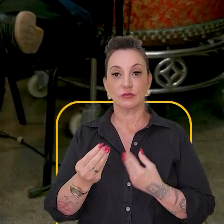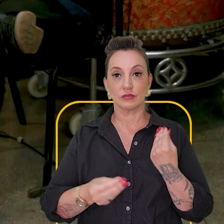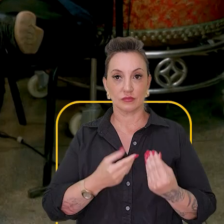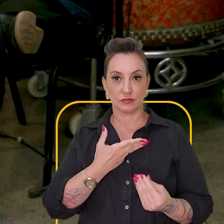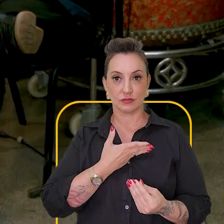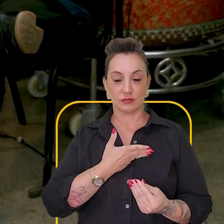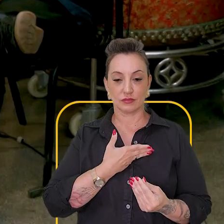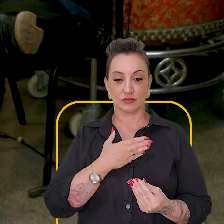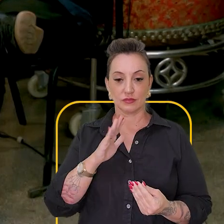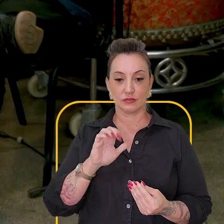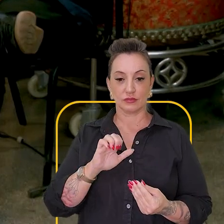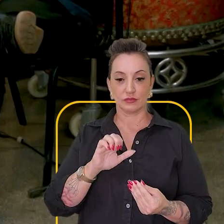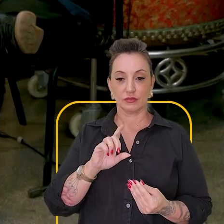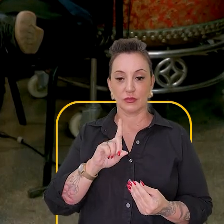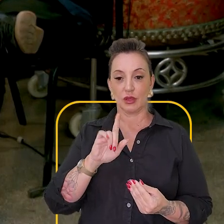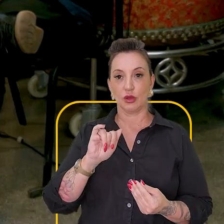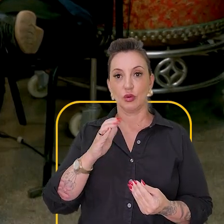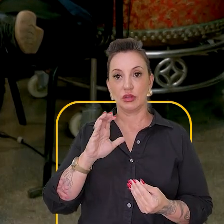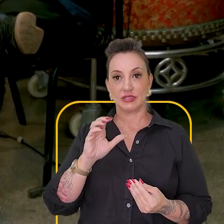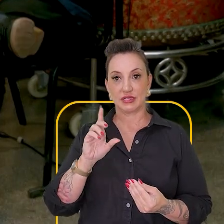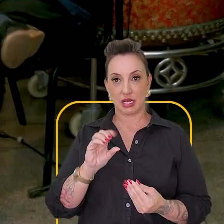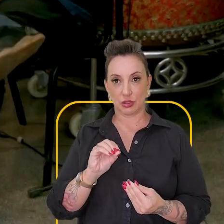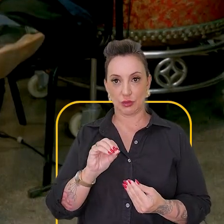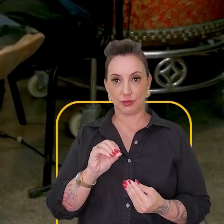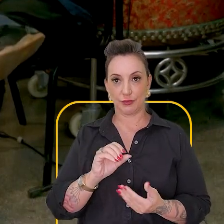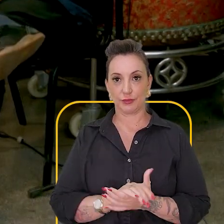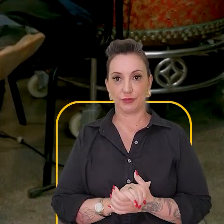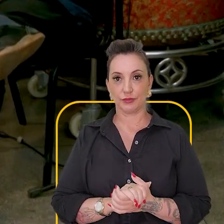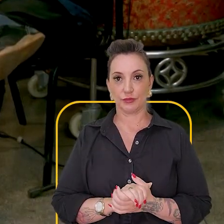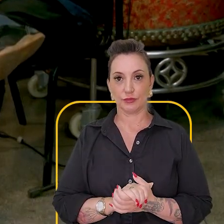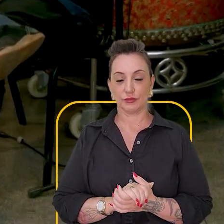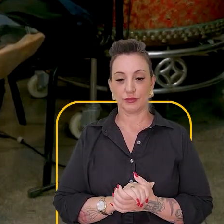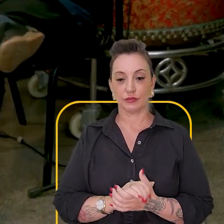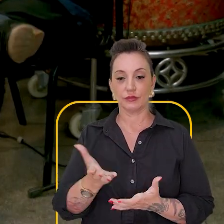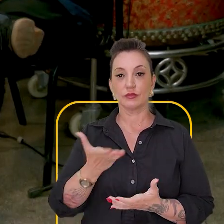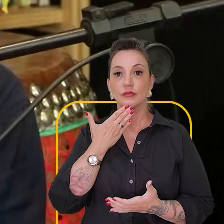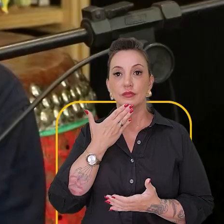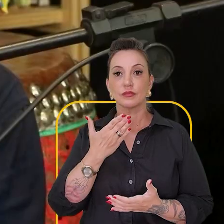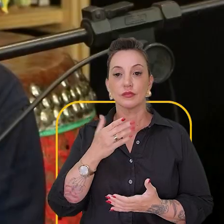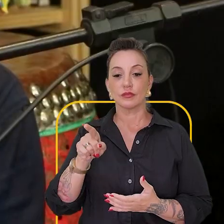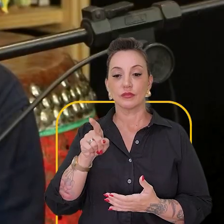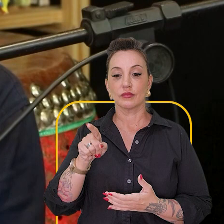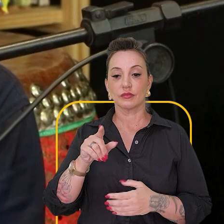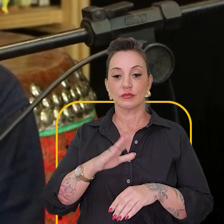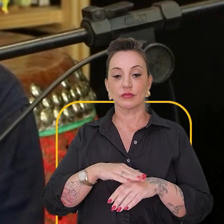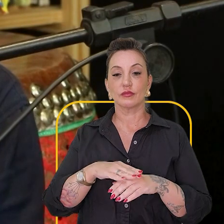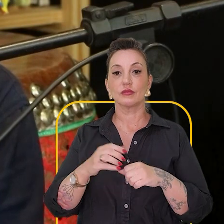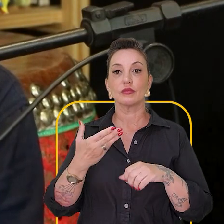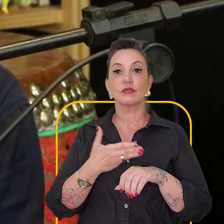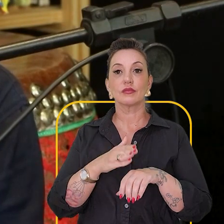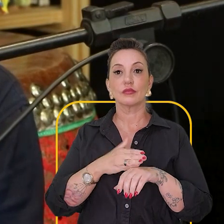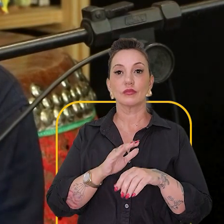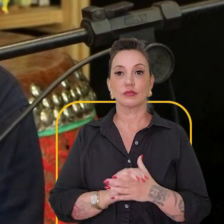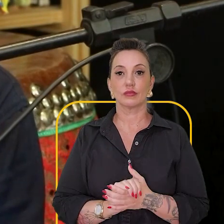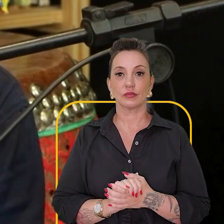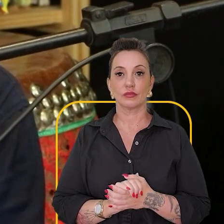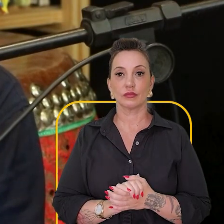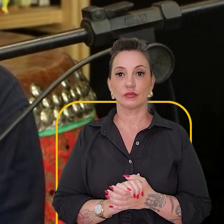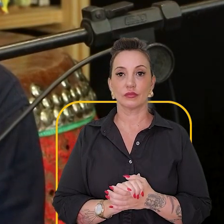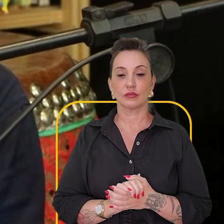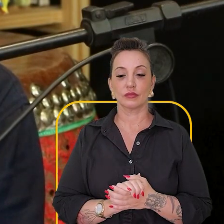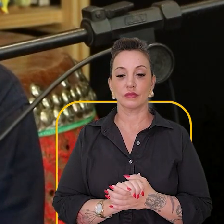com um amigo que chamava Gonçalo Gonçalo e eu queria te pedir para você fazer um exercício